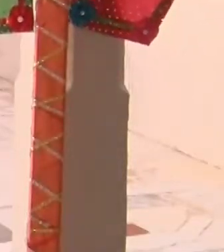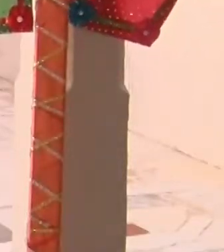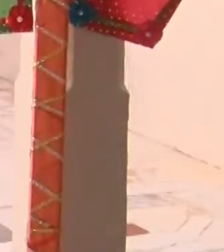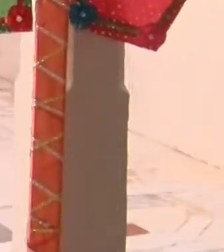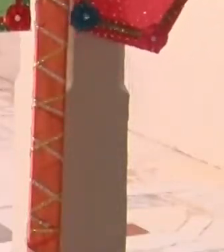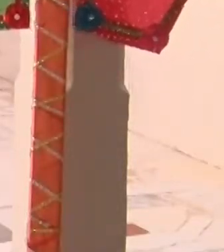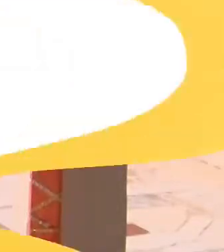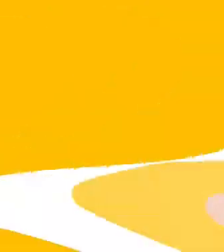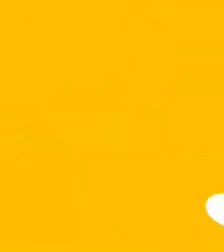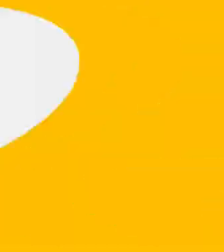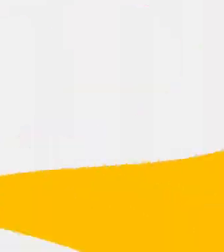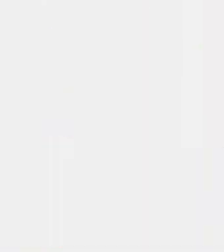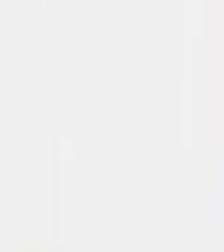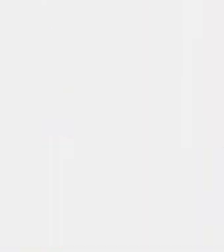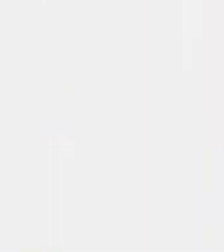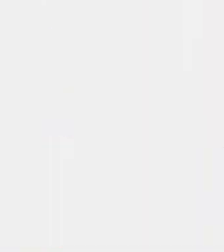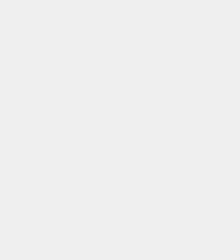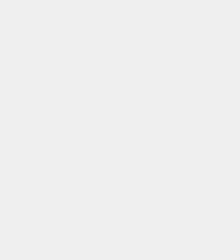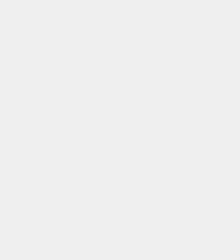folclore possa se manter.